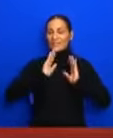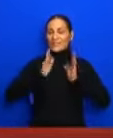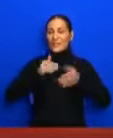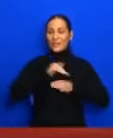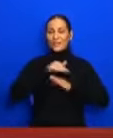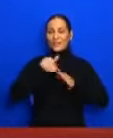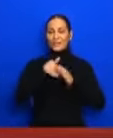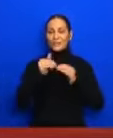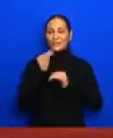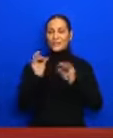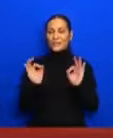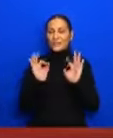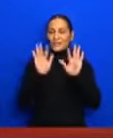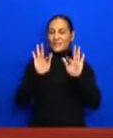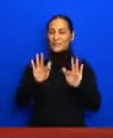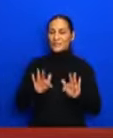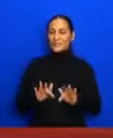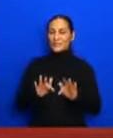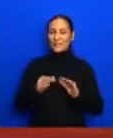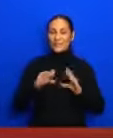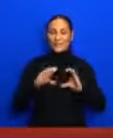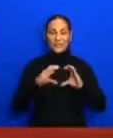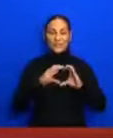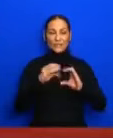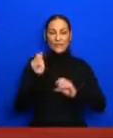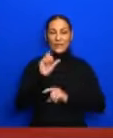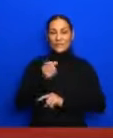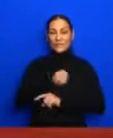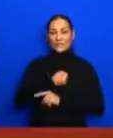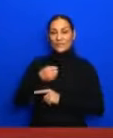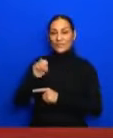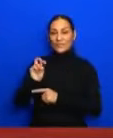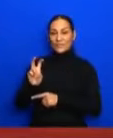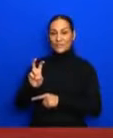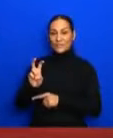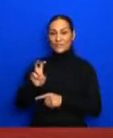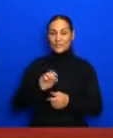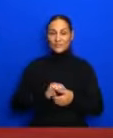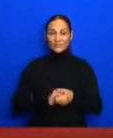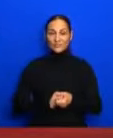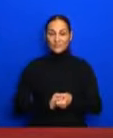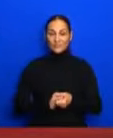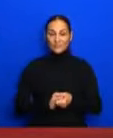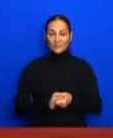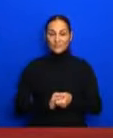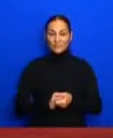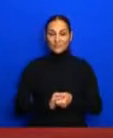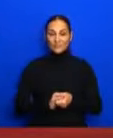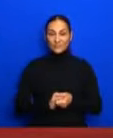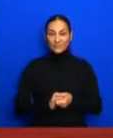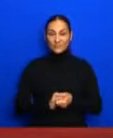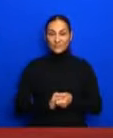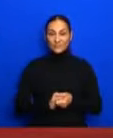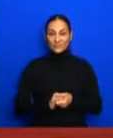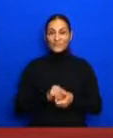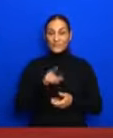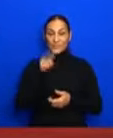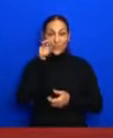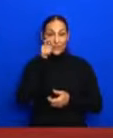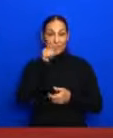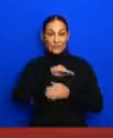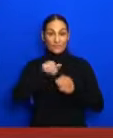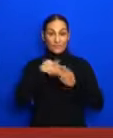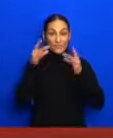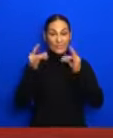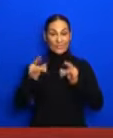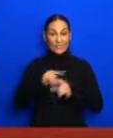com todos os procedimentos concluídos. Bola azul 05. Azul 05. Você conferindo